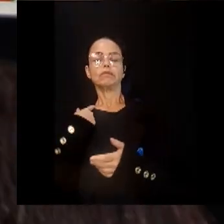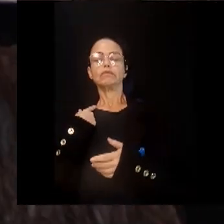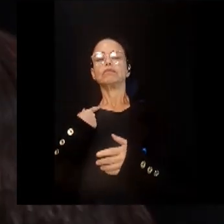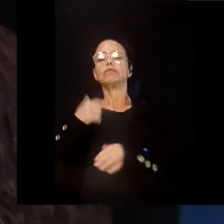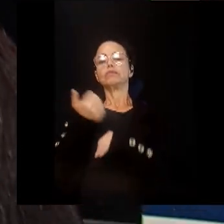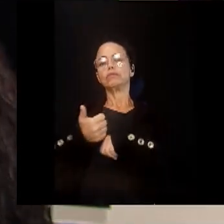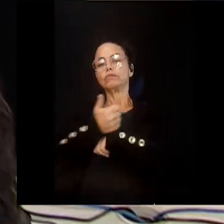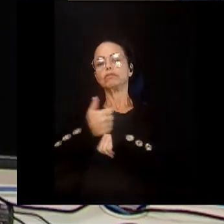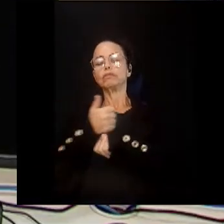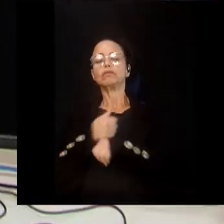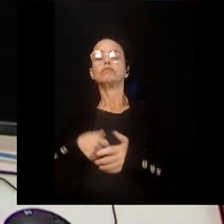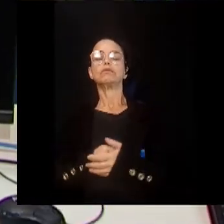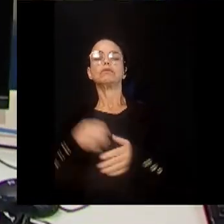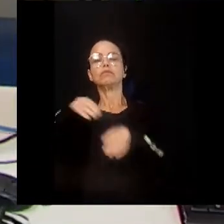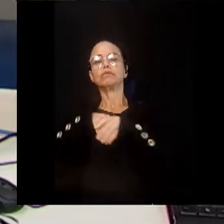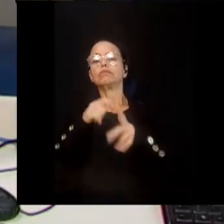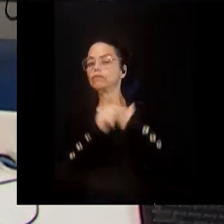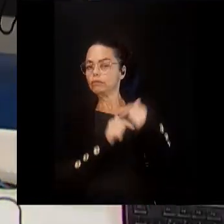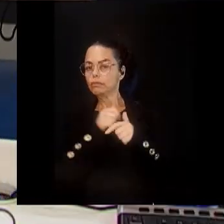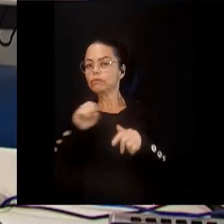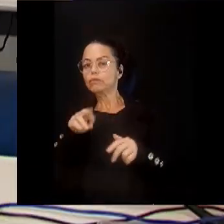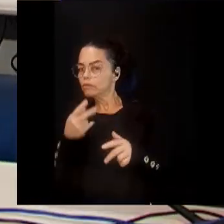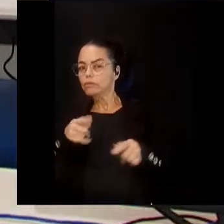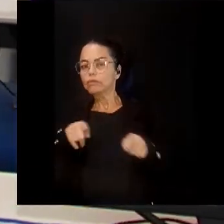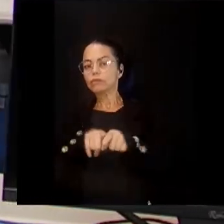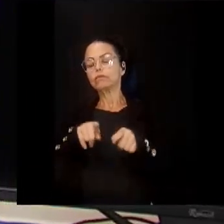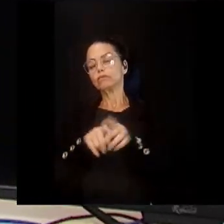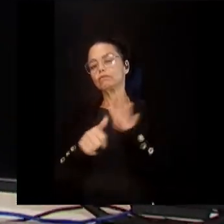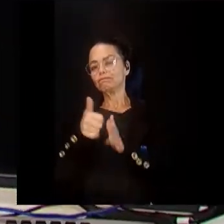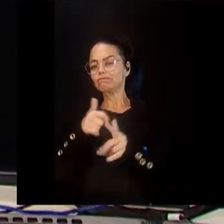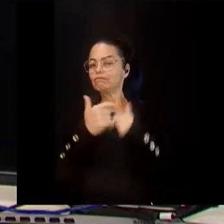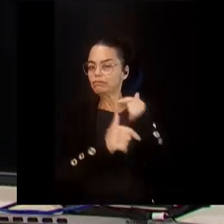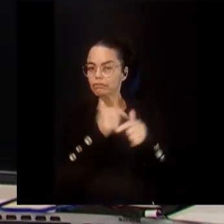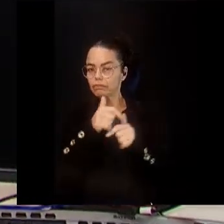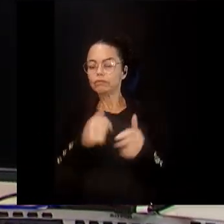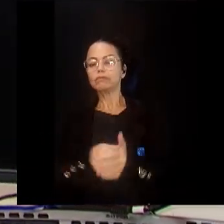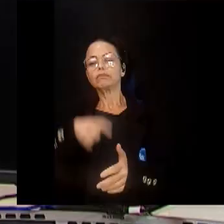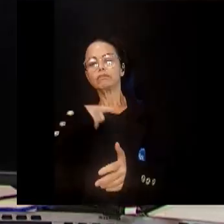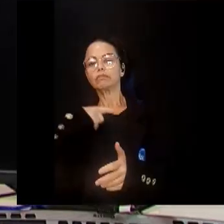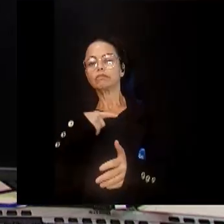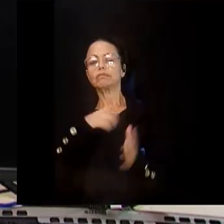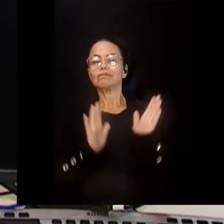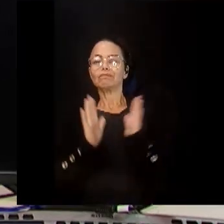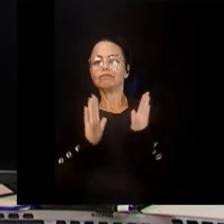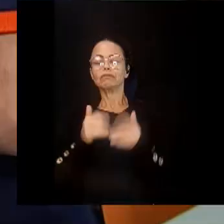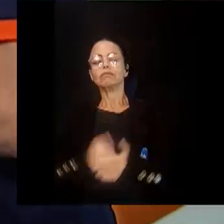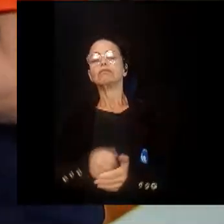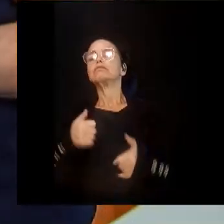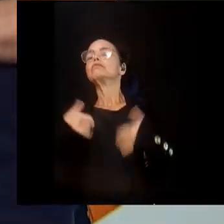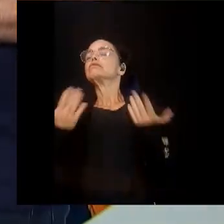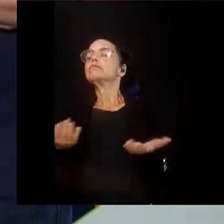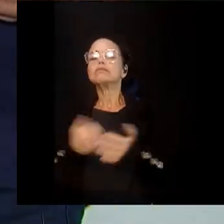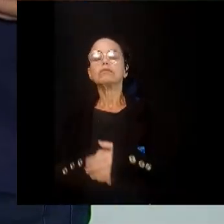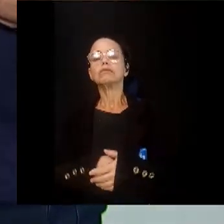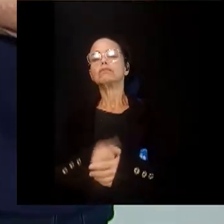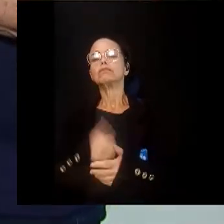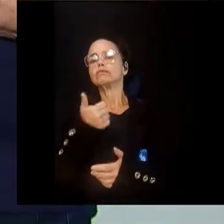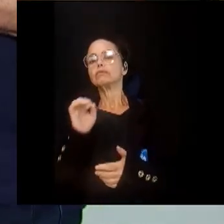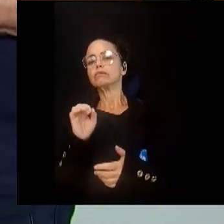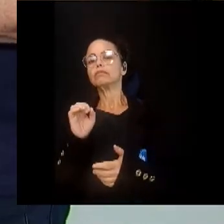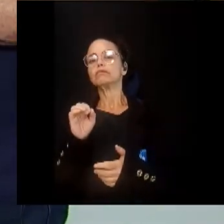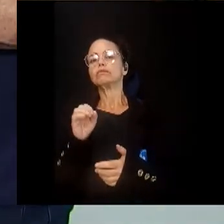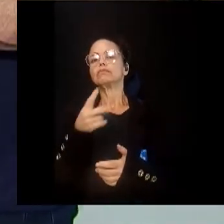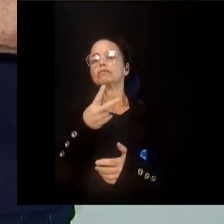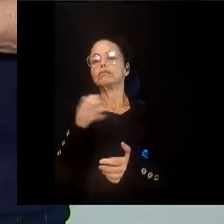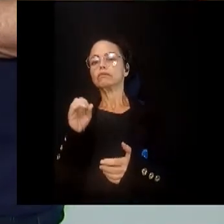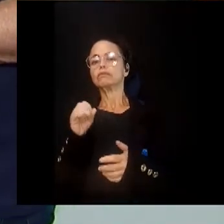uma recolocação no mercado de trabalho ou até mesmo um primeiro emprego. Eles têm a duração mais ou menos de quanto tempo? De 10 ou 20 semanas.